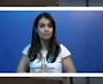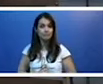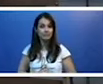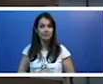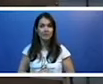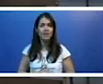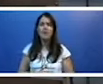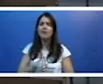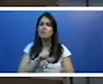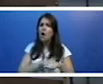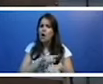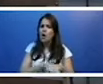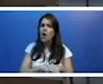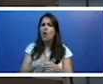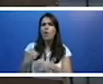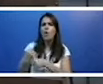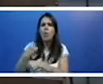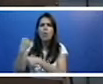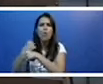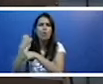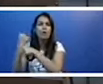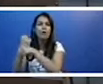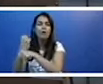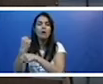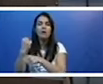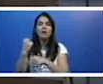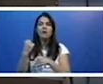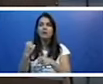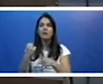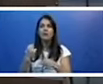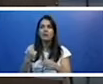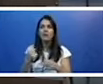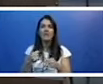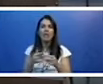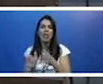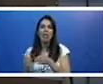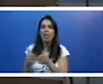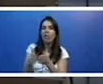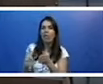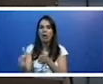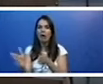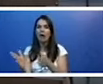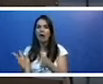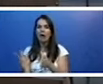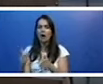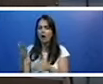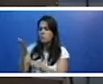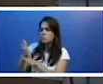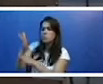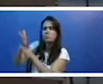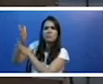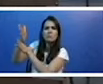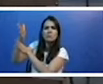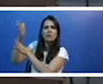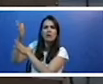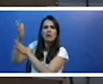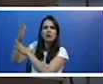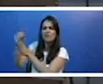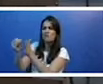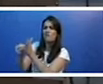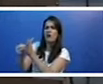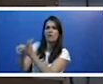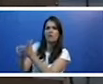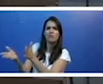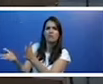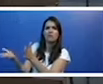para, na hora de construir, não ficar estranho, tudo torto, assim. Você vai, começa a montar um negócio, aí falta